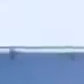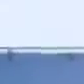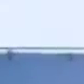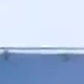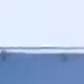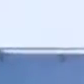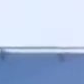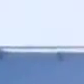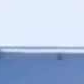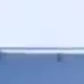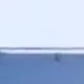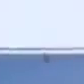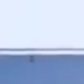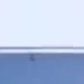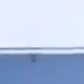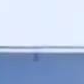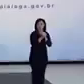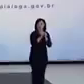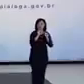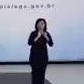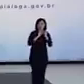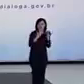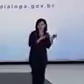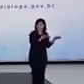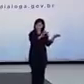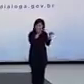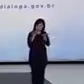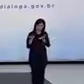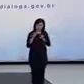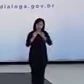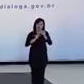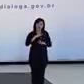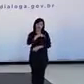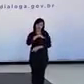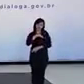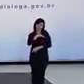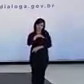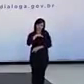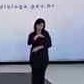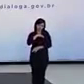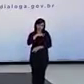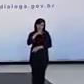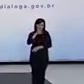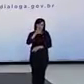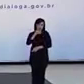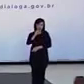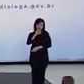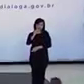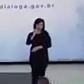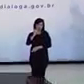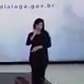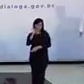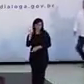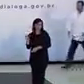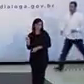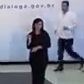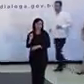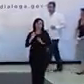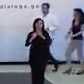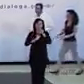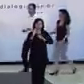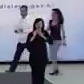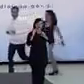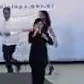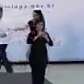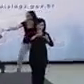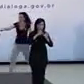conjunta. Para isso, eu convido o ministro Miguel Rosseto para nos apresentar esta